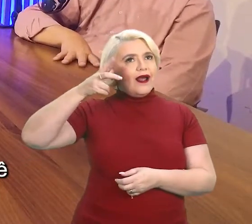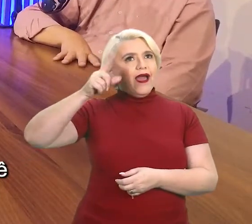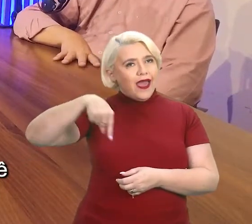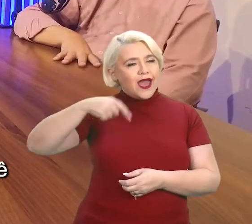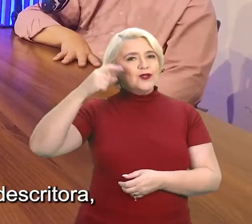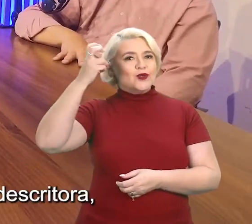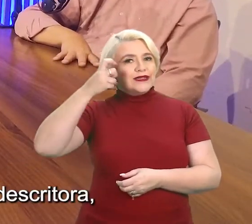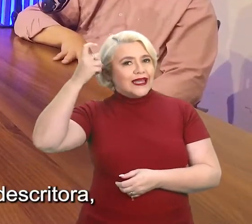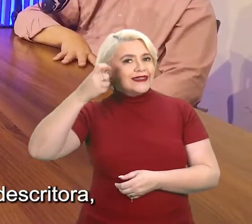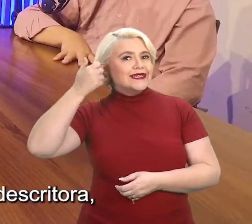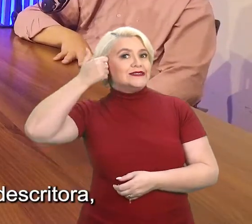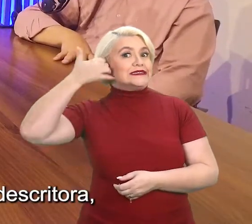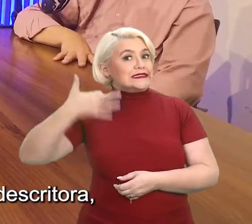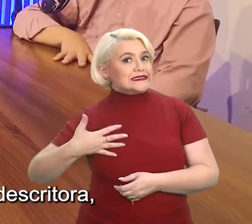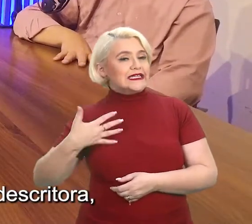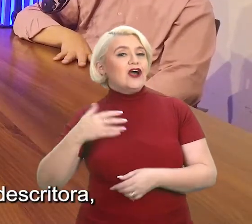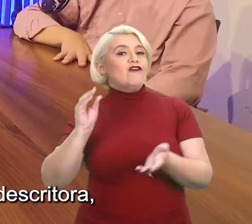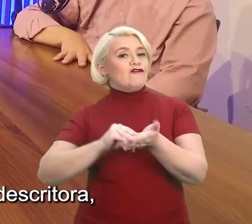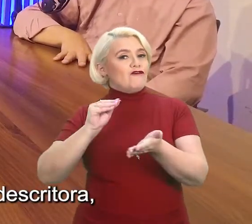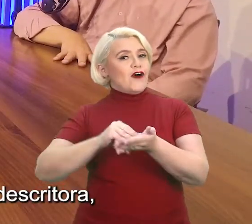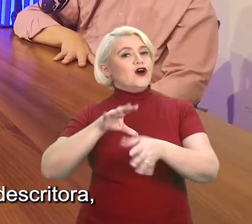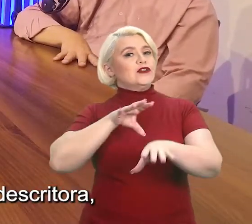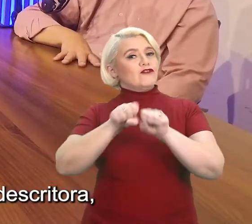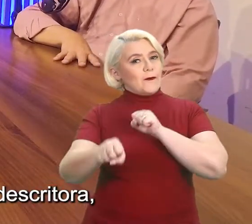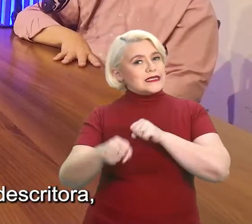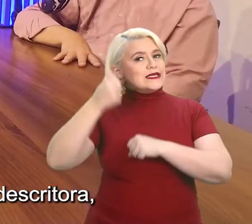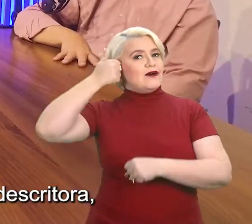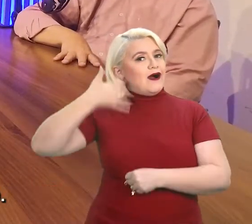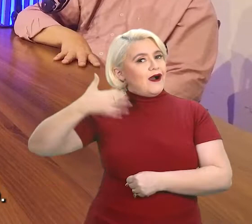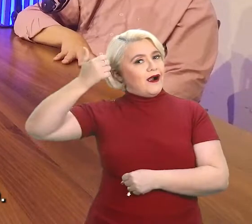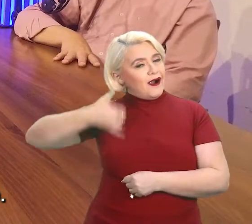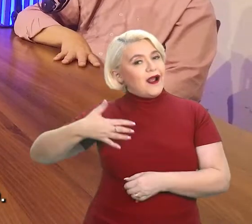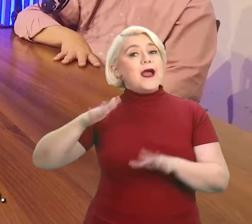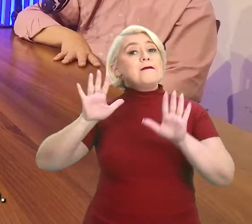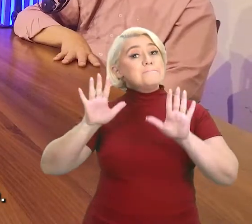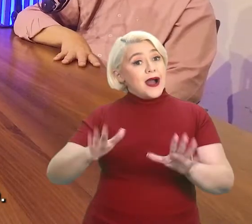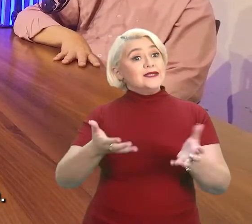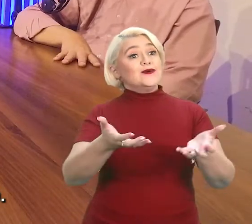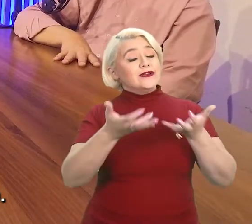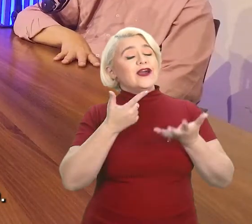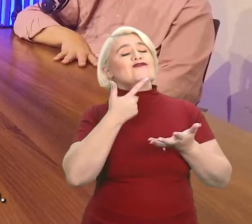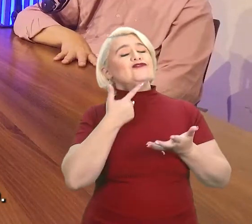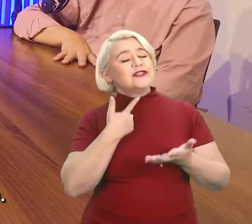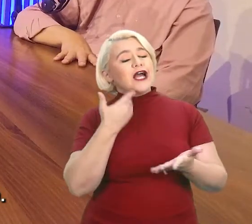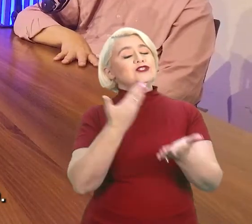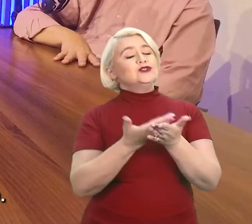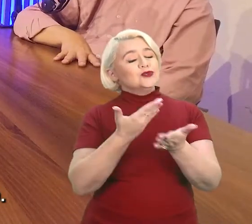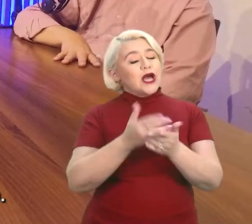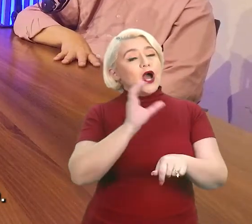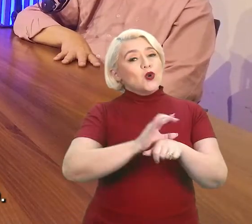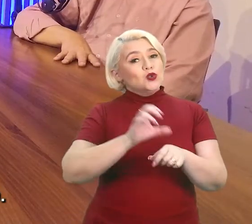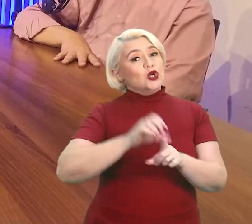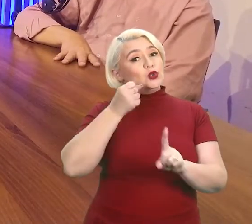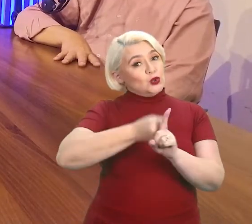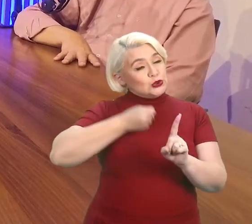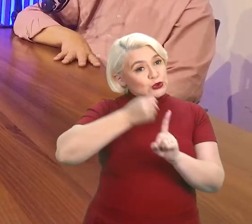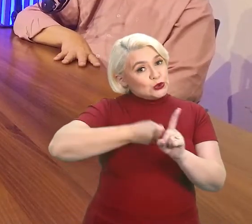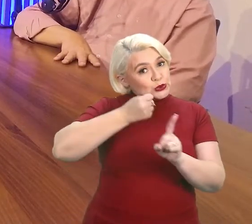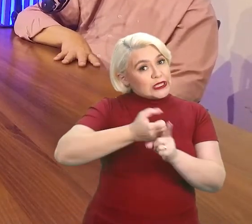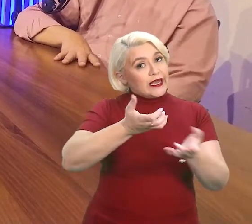ainda é uma formação que eu não tenho, Antônio José. Não sou audiodescritora, mas quero ter. Estou lutando para